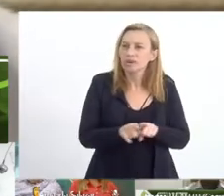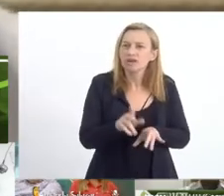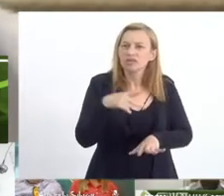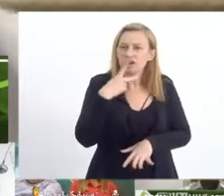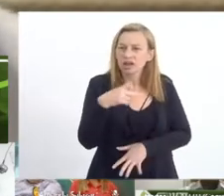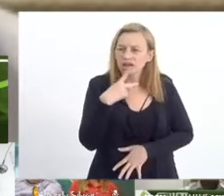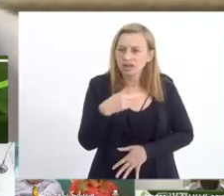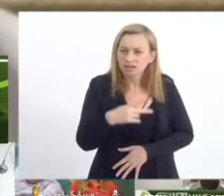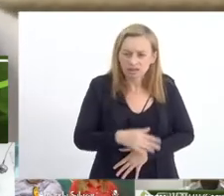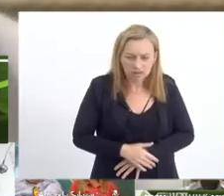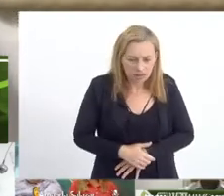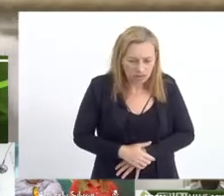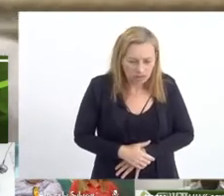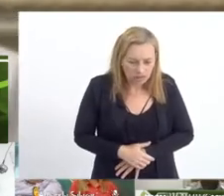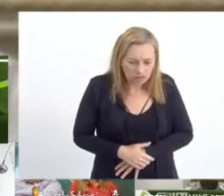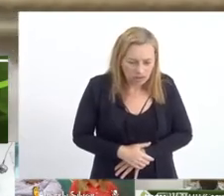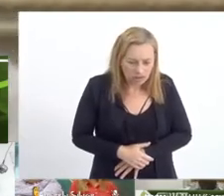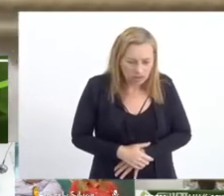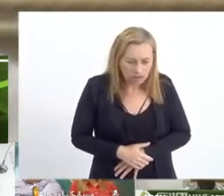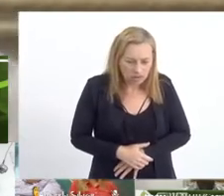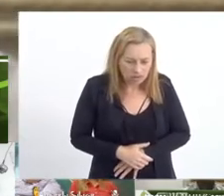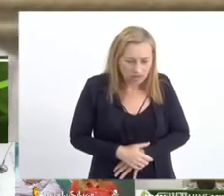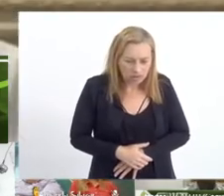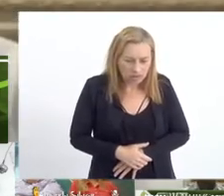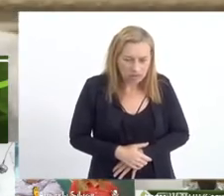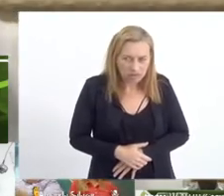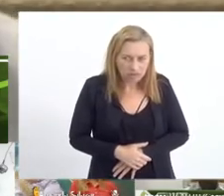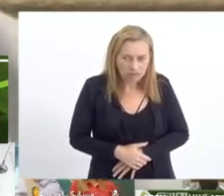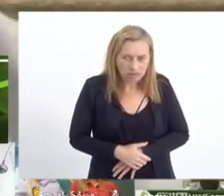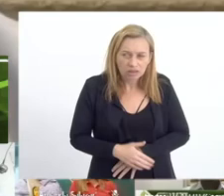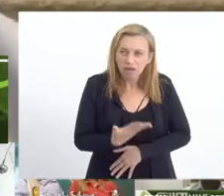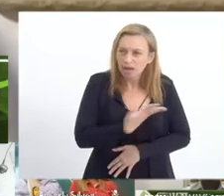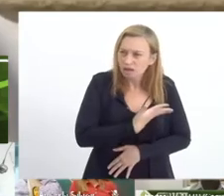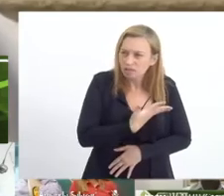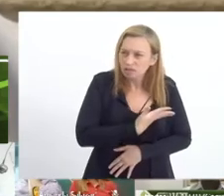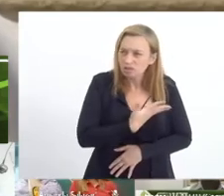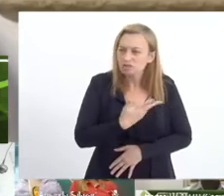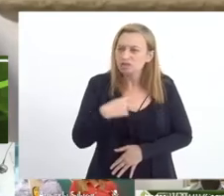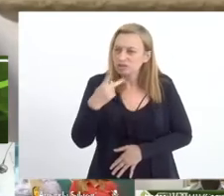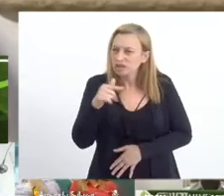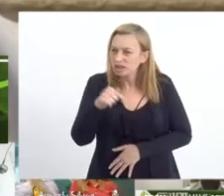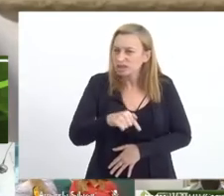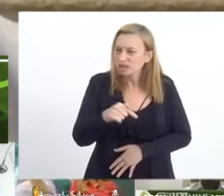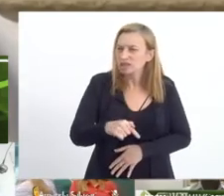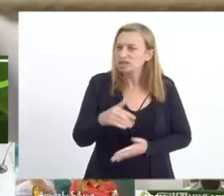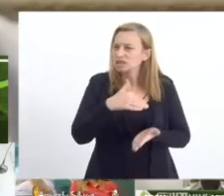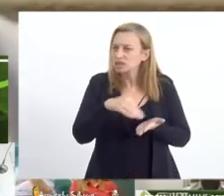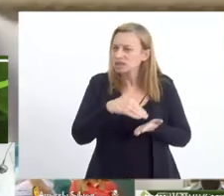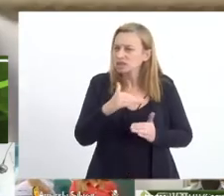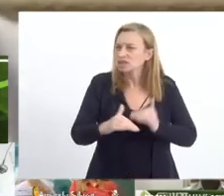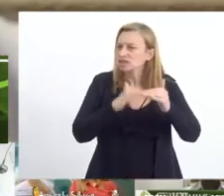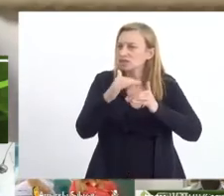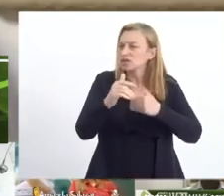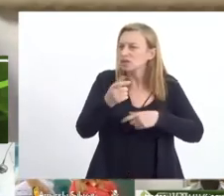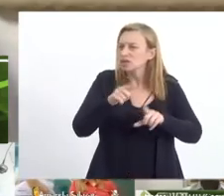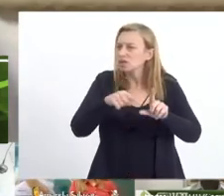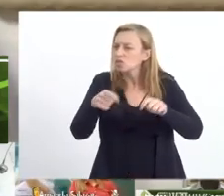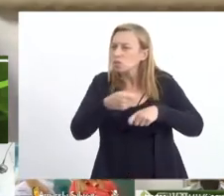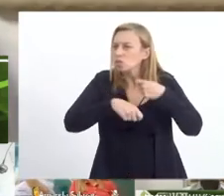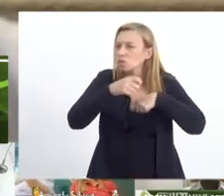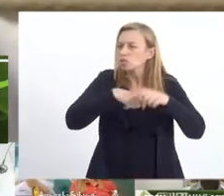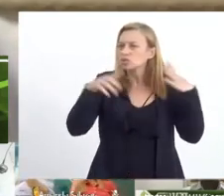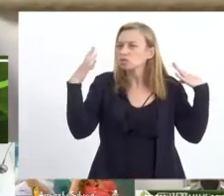me a colegas que usaram aqui, na condição de secretário de Desenvolvimento Econômico e Turismo